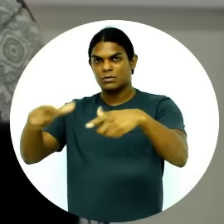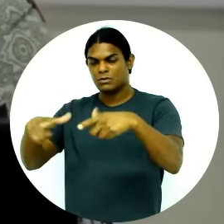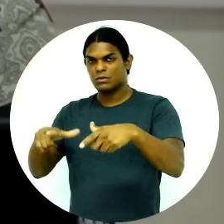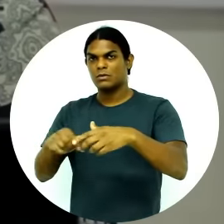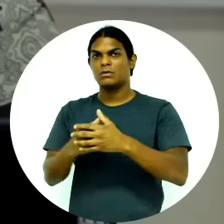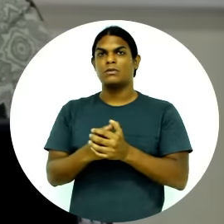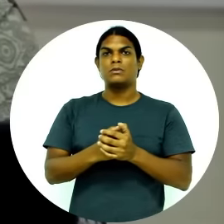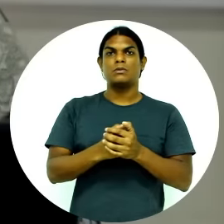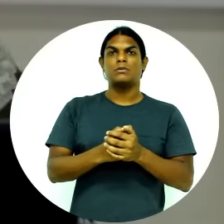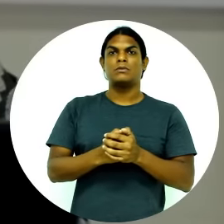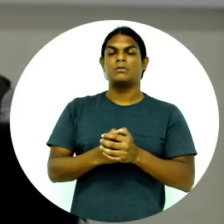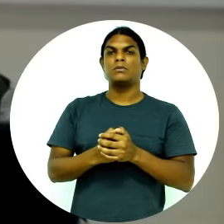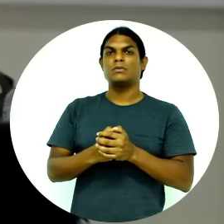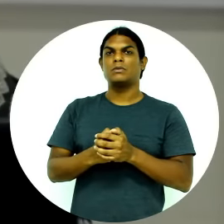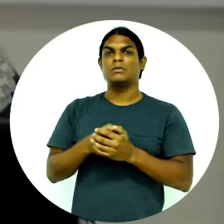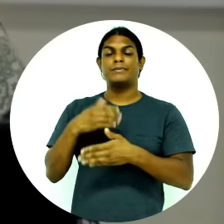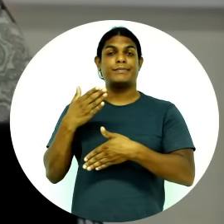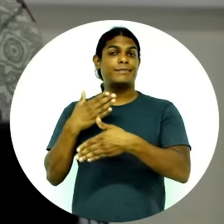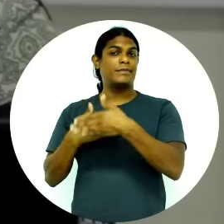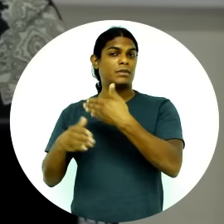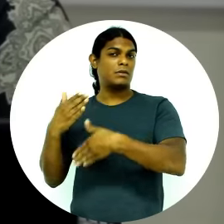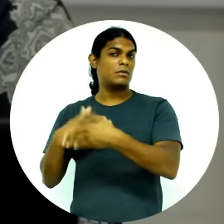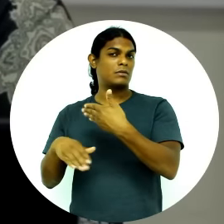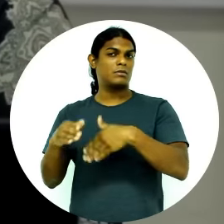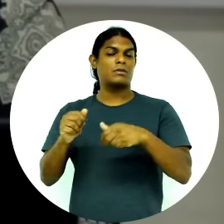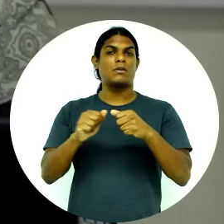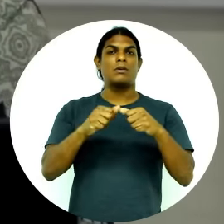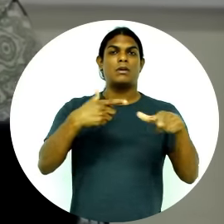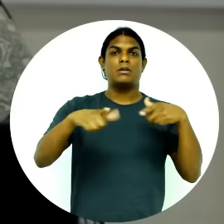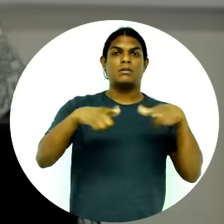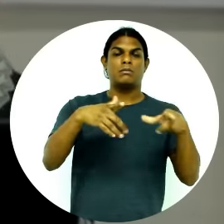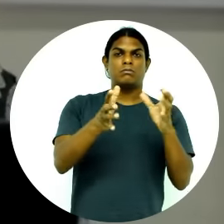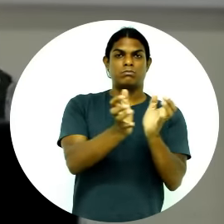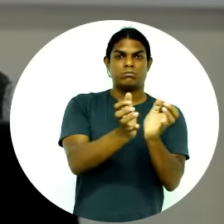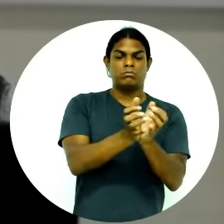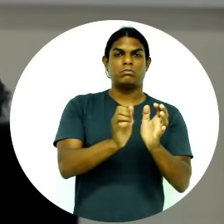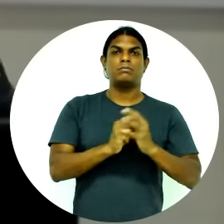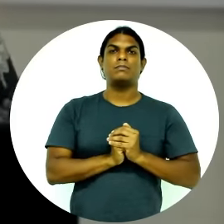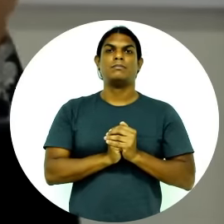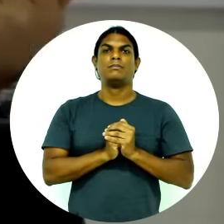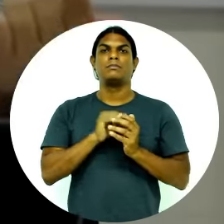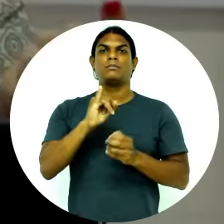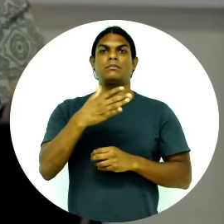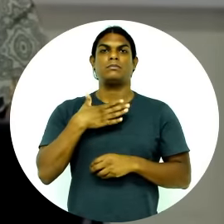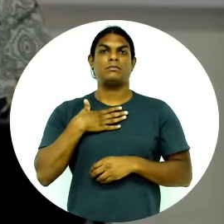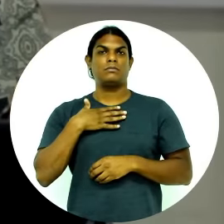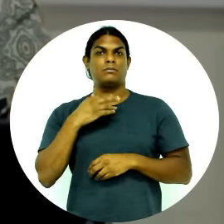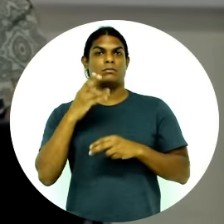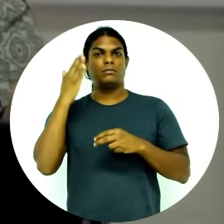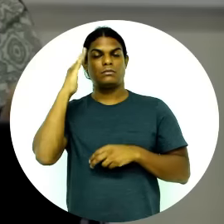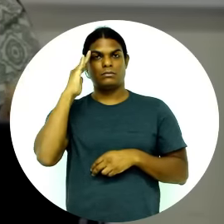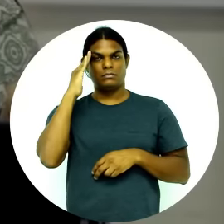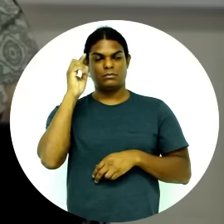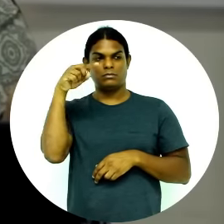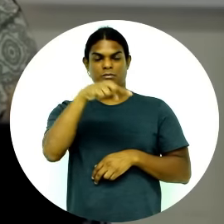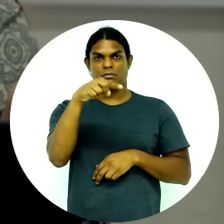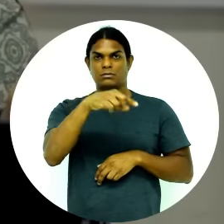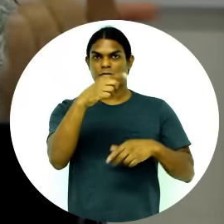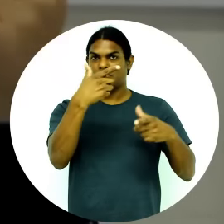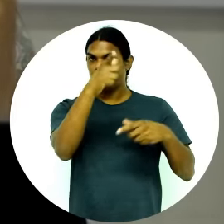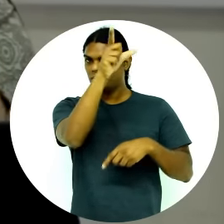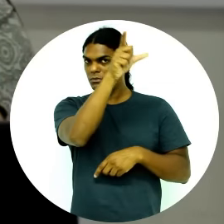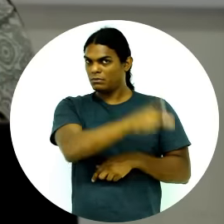quer pelas contaminações de um prognosticador sobre o outro. Ou seja, uma característica do